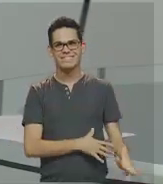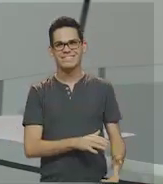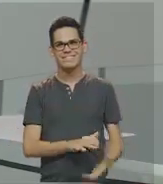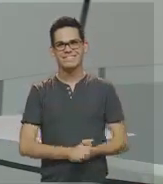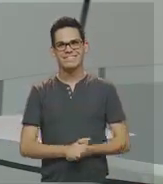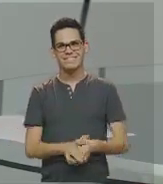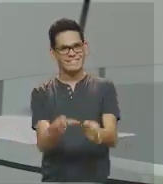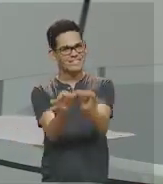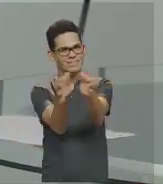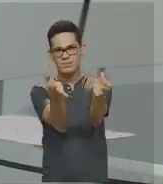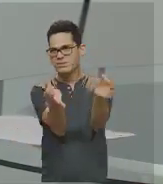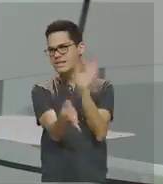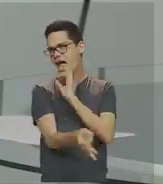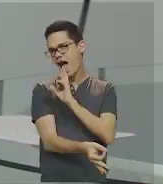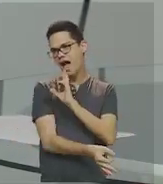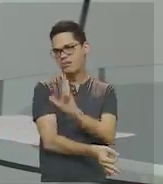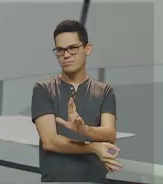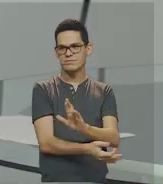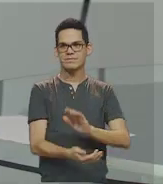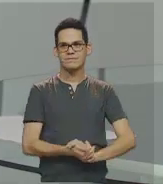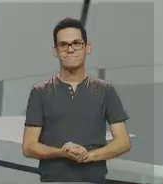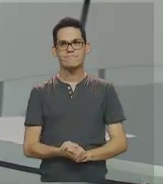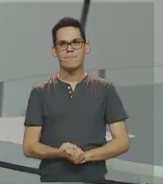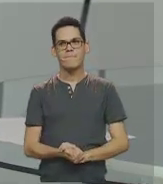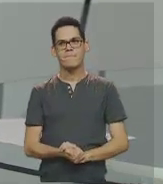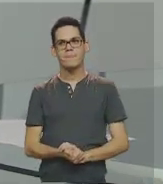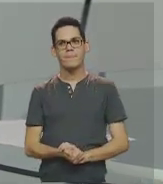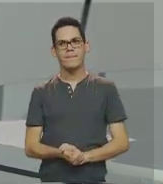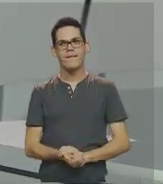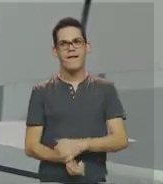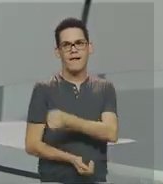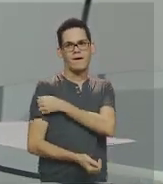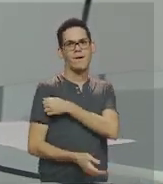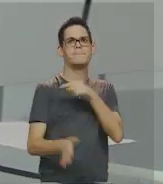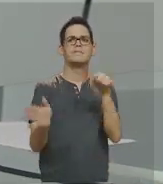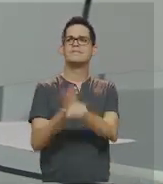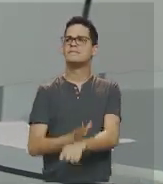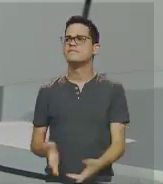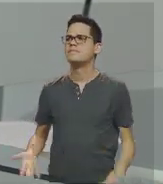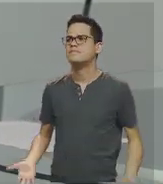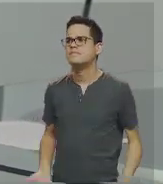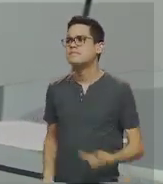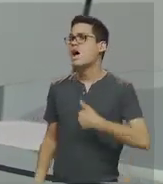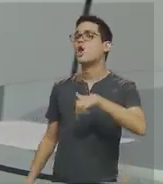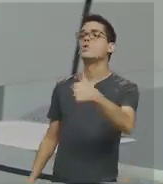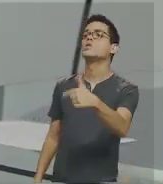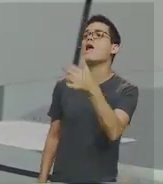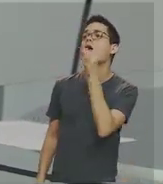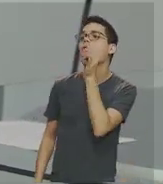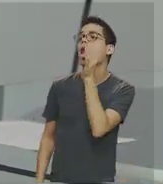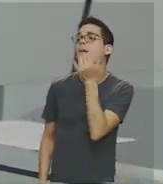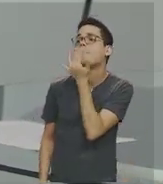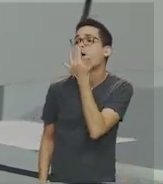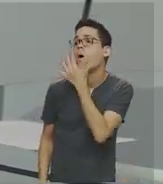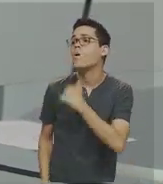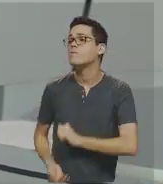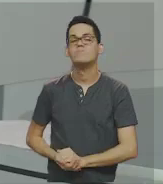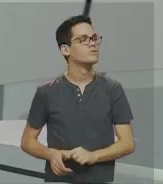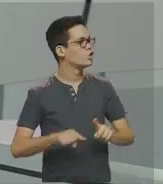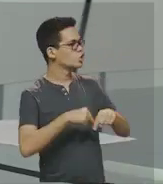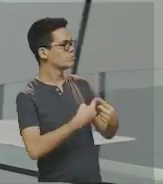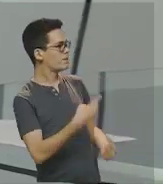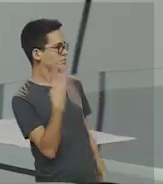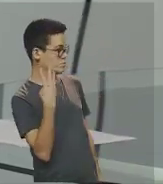Simples assim? Simples assim. Às vezes meus alunos brincam e falam, eu não tenho lápis de cor para colorir, professora, então eu te